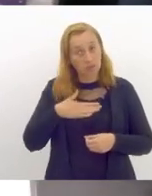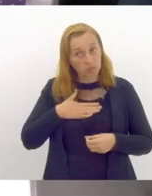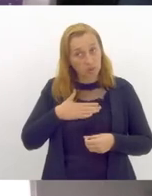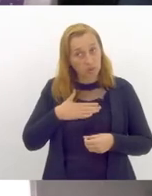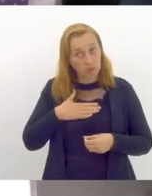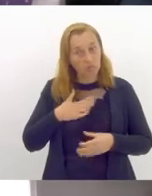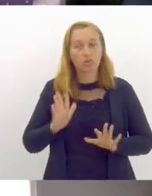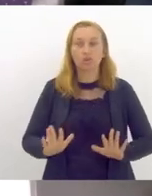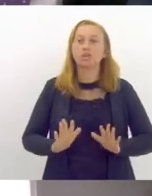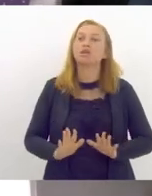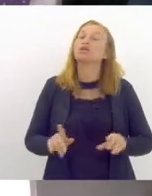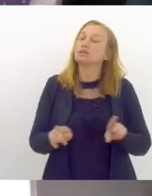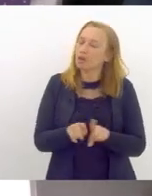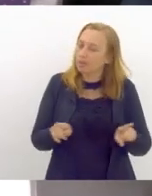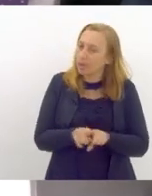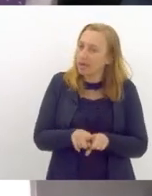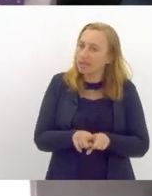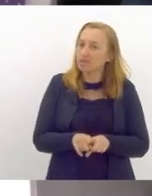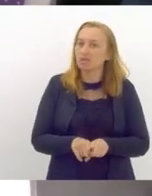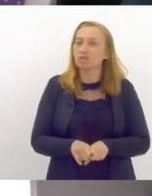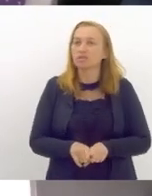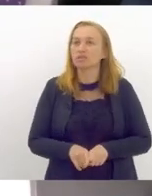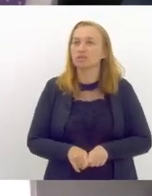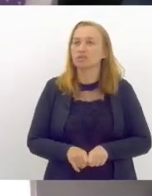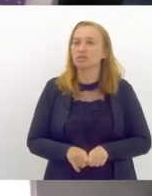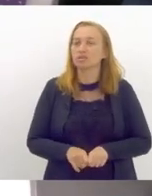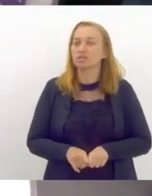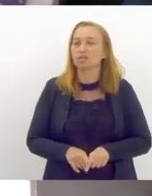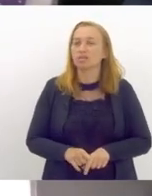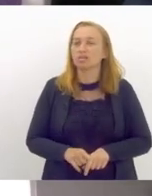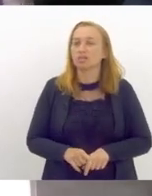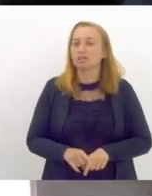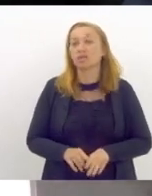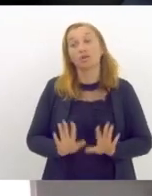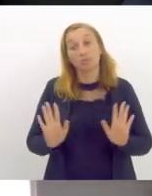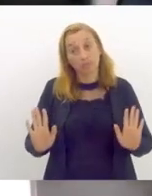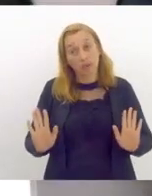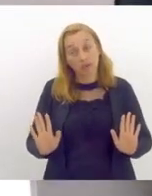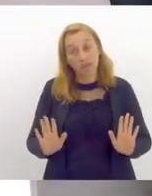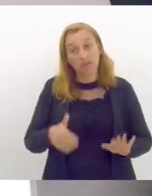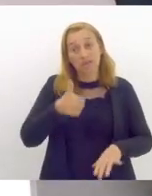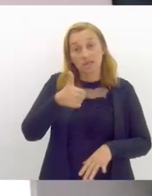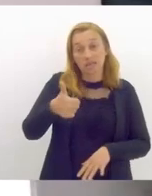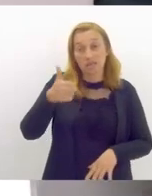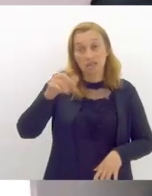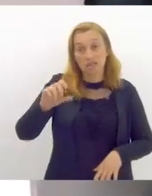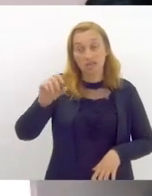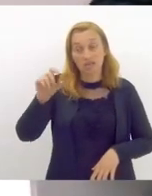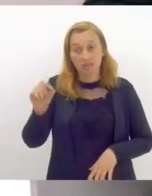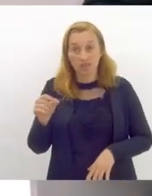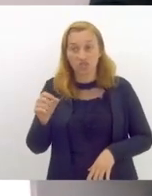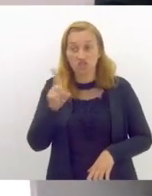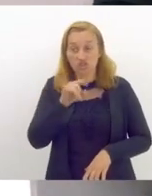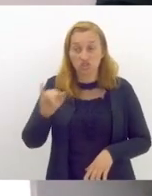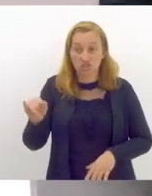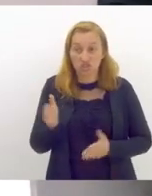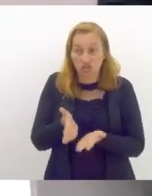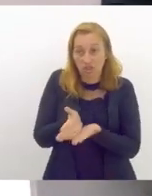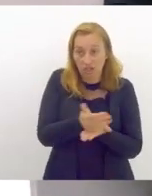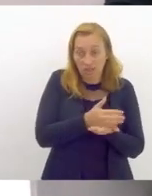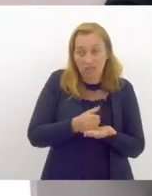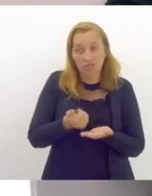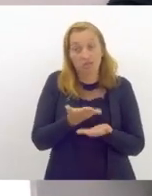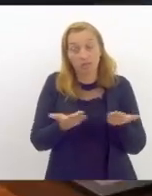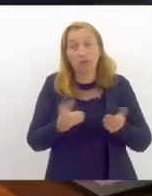tem um entendimento também tenho entendido mas botar 120 dias significa que a gente vai perder 120 dias de arrecadação